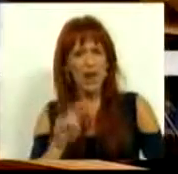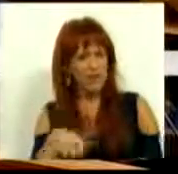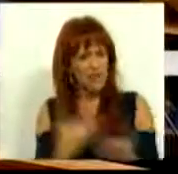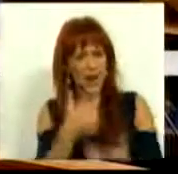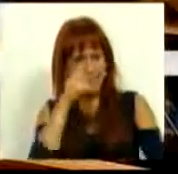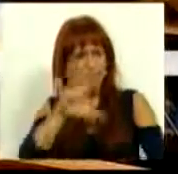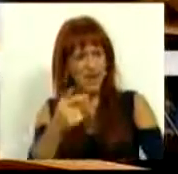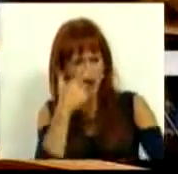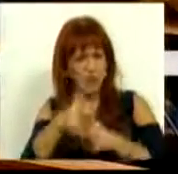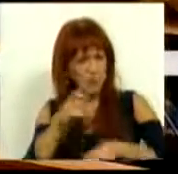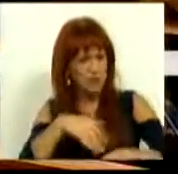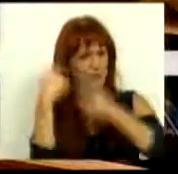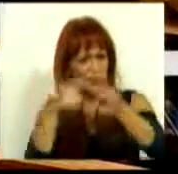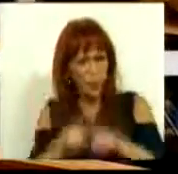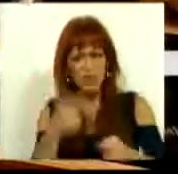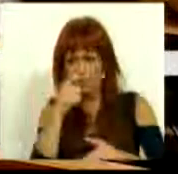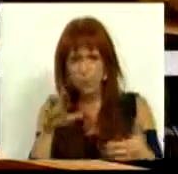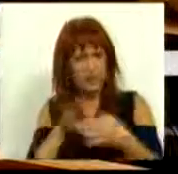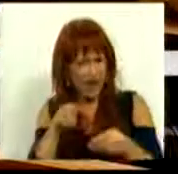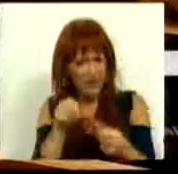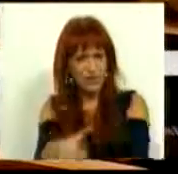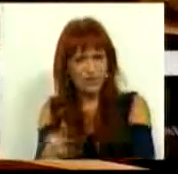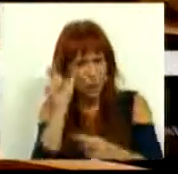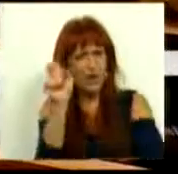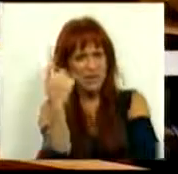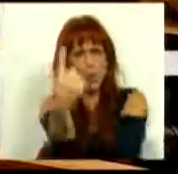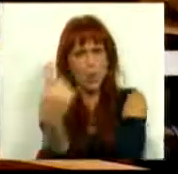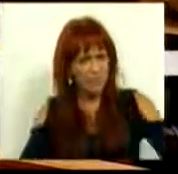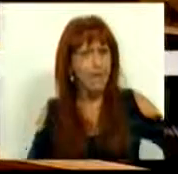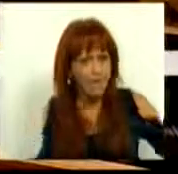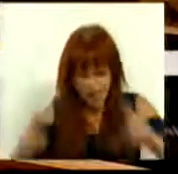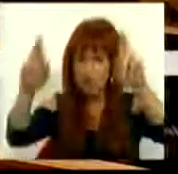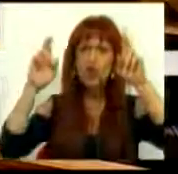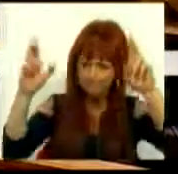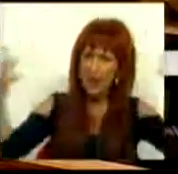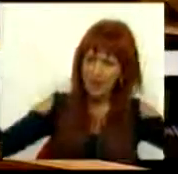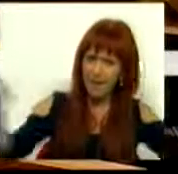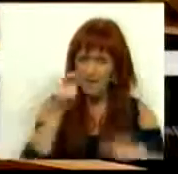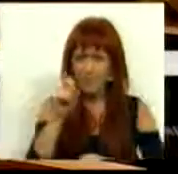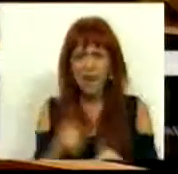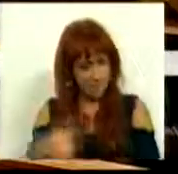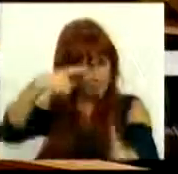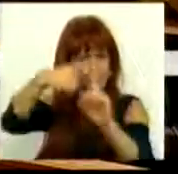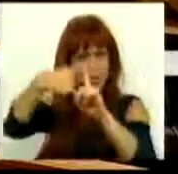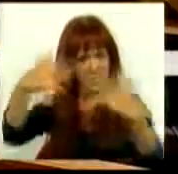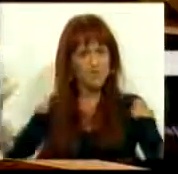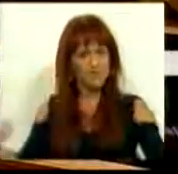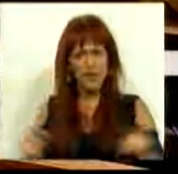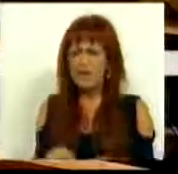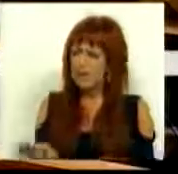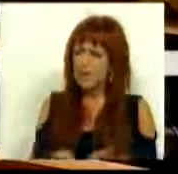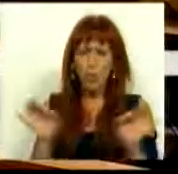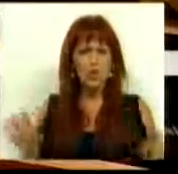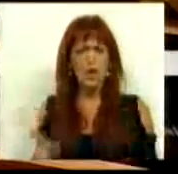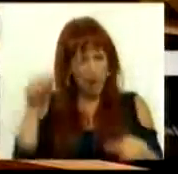para os agricultores e para as pessoas que têm a ver e para a região, uma palavra de esperança, uma palavra positiva, de forma